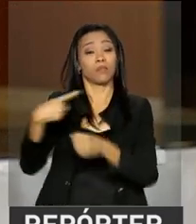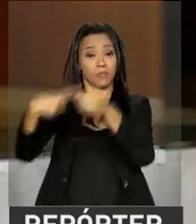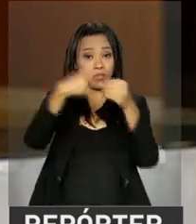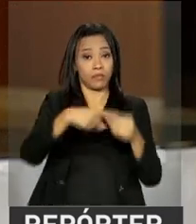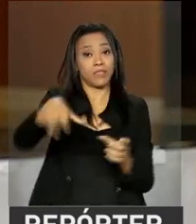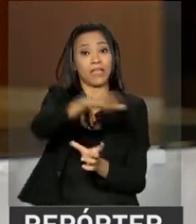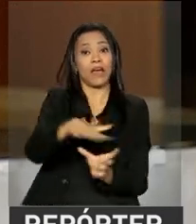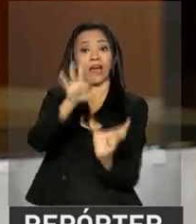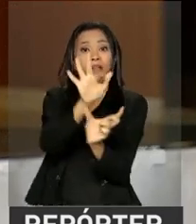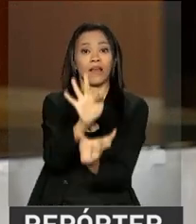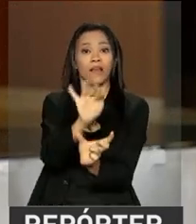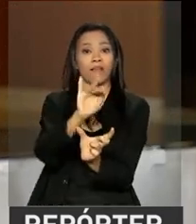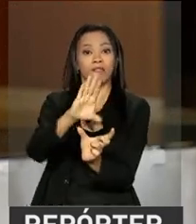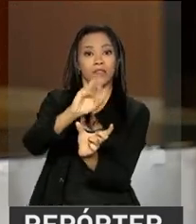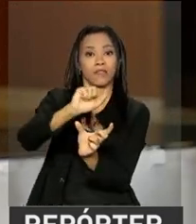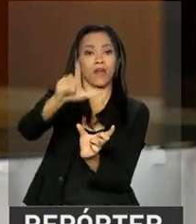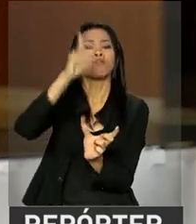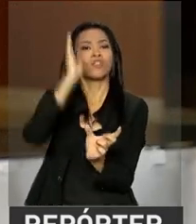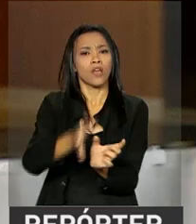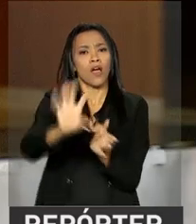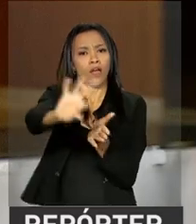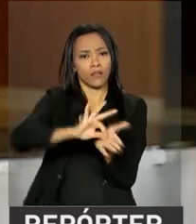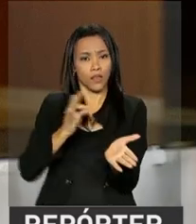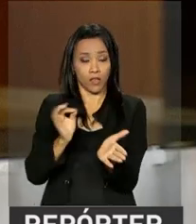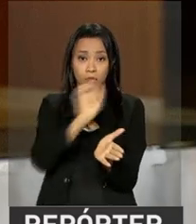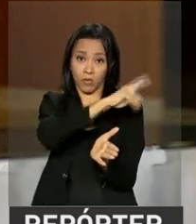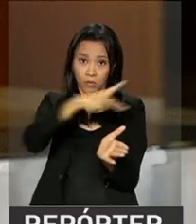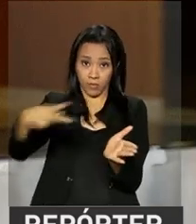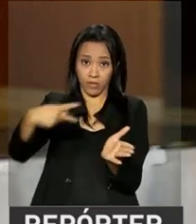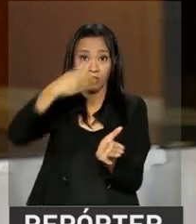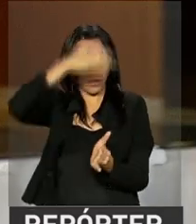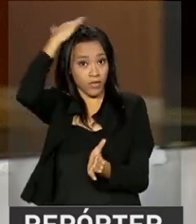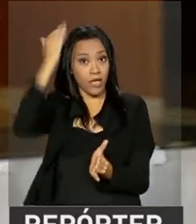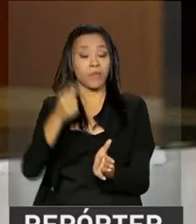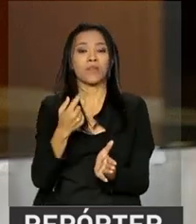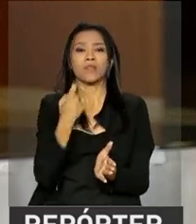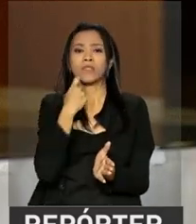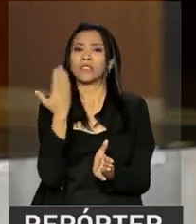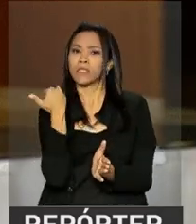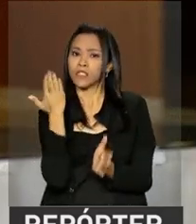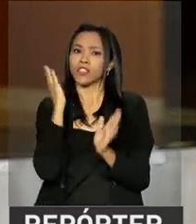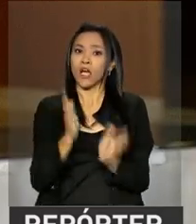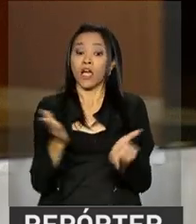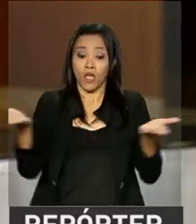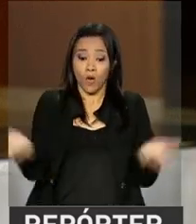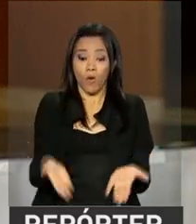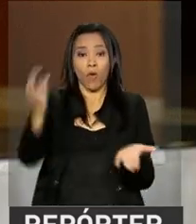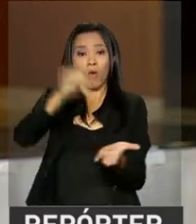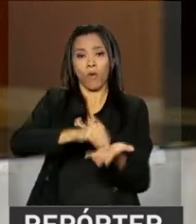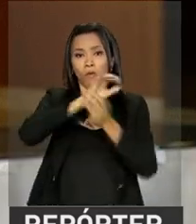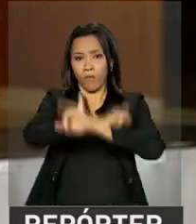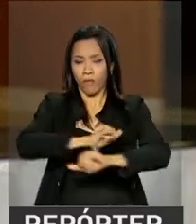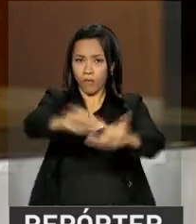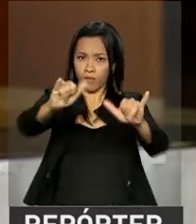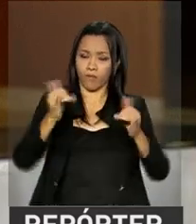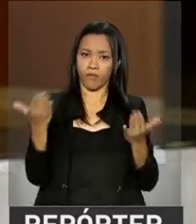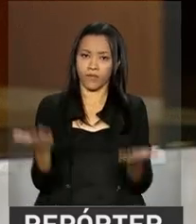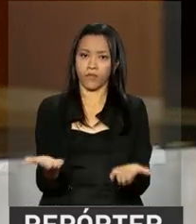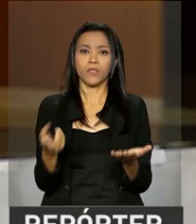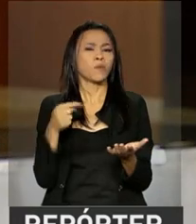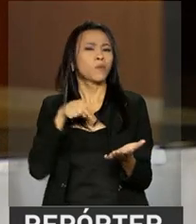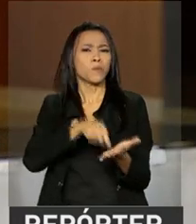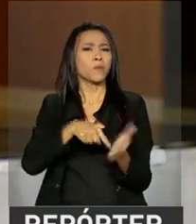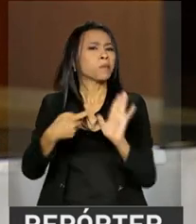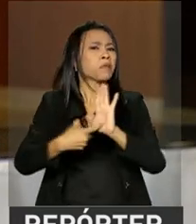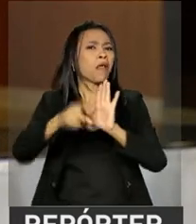foi sancionada pelo presidente Michel Temer na sexta-feira e publicada hoje no Diário Oficial da União. A medida